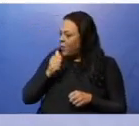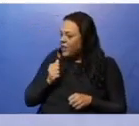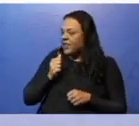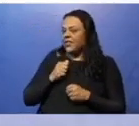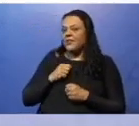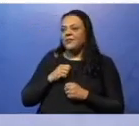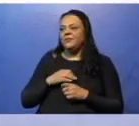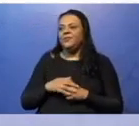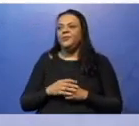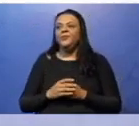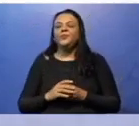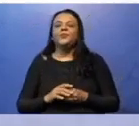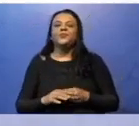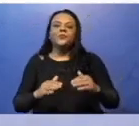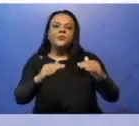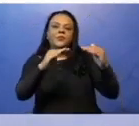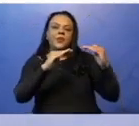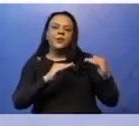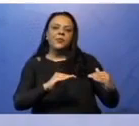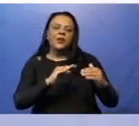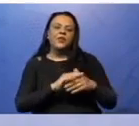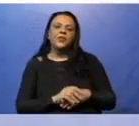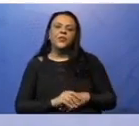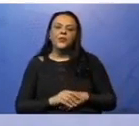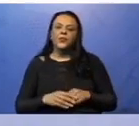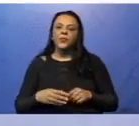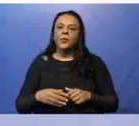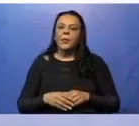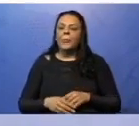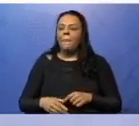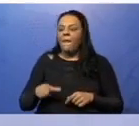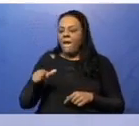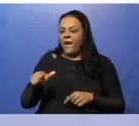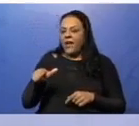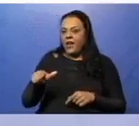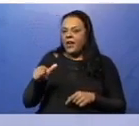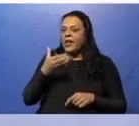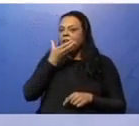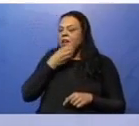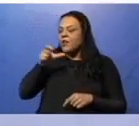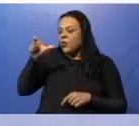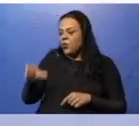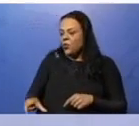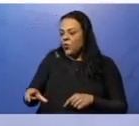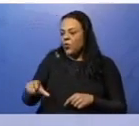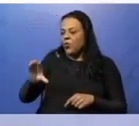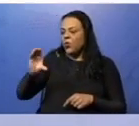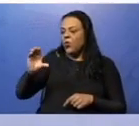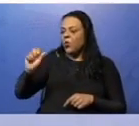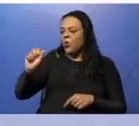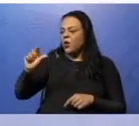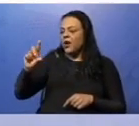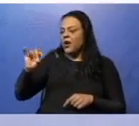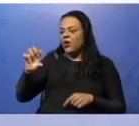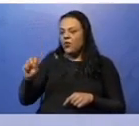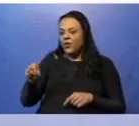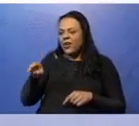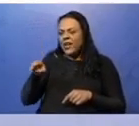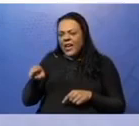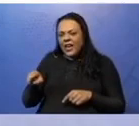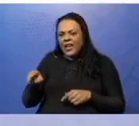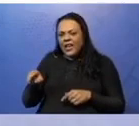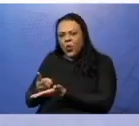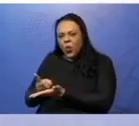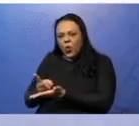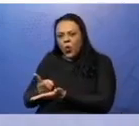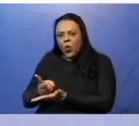Bom, o Calvin permanece importante. Então, quer dizer que ele estava antes, que antes ele era importante, que ele continua, dá uma